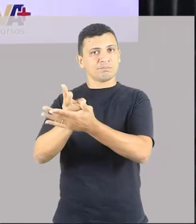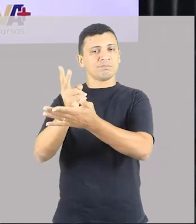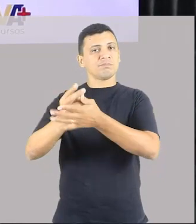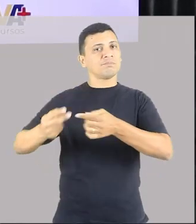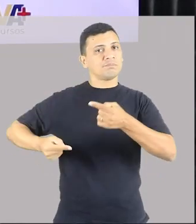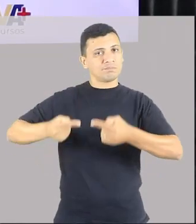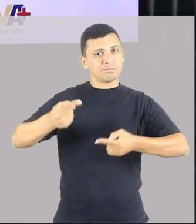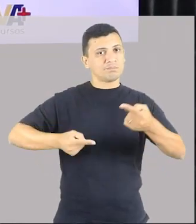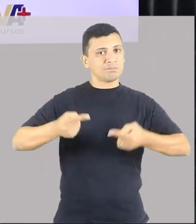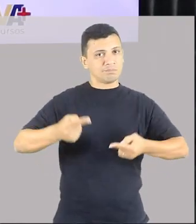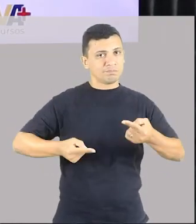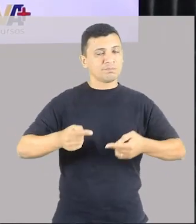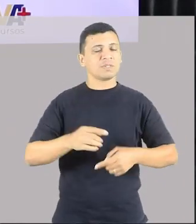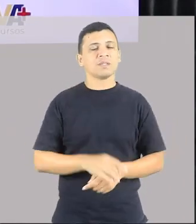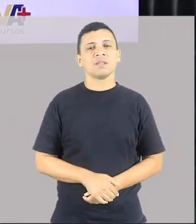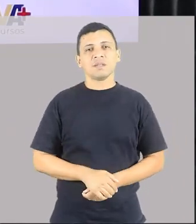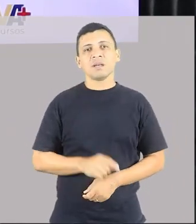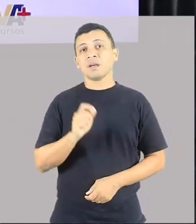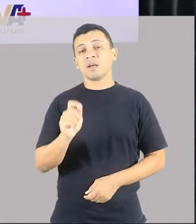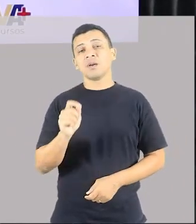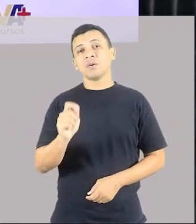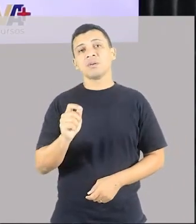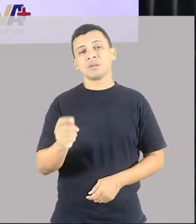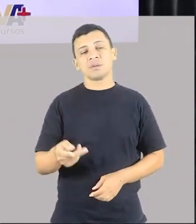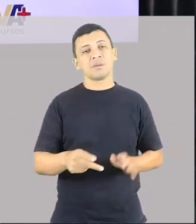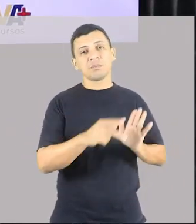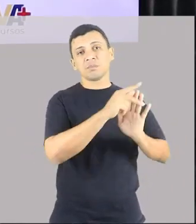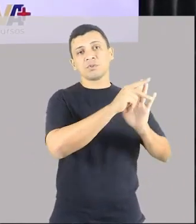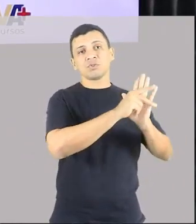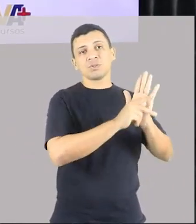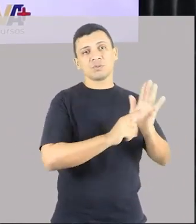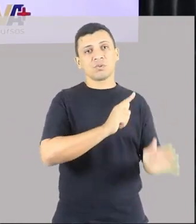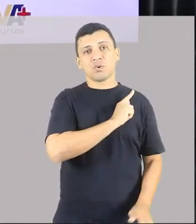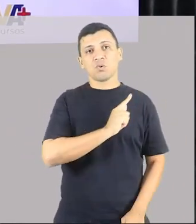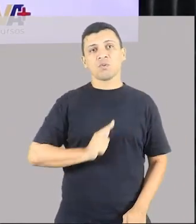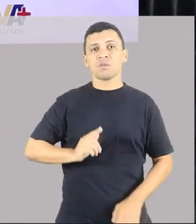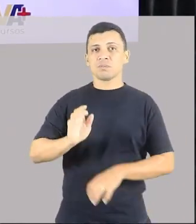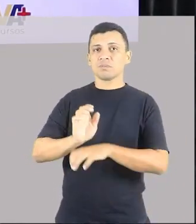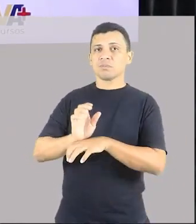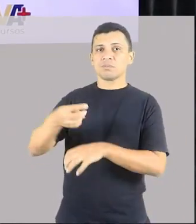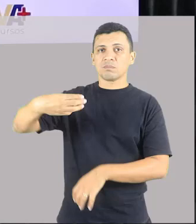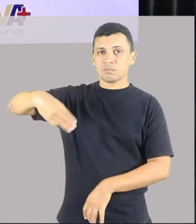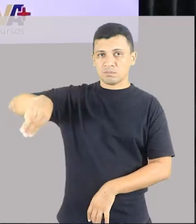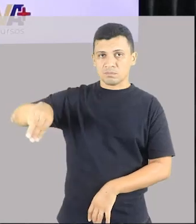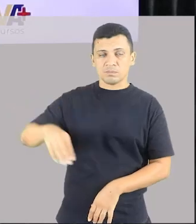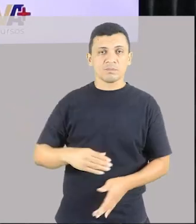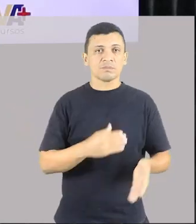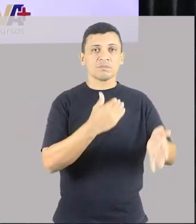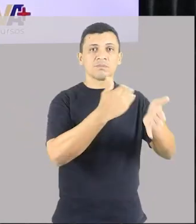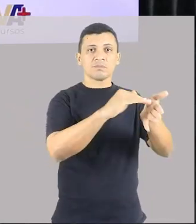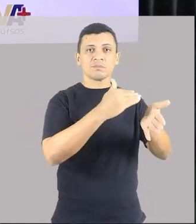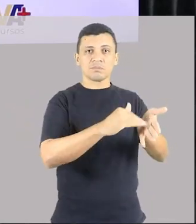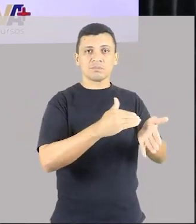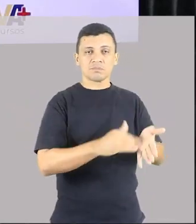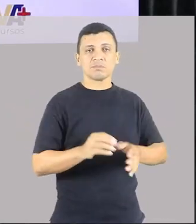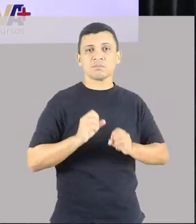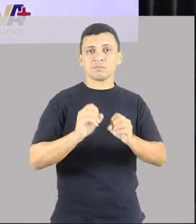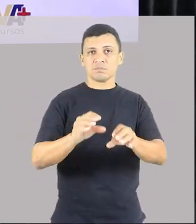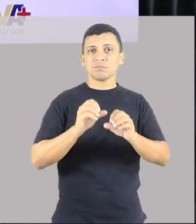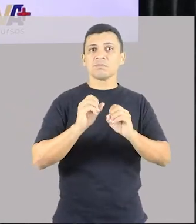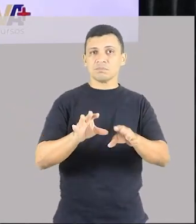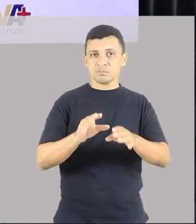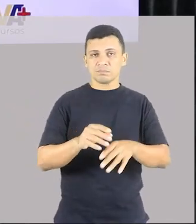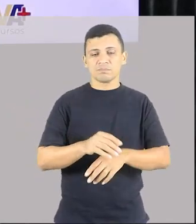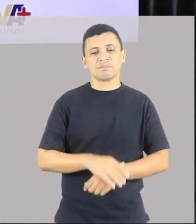Direito Administrativo. Lembrando que essa é uma iniciativa do Governo do Estado do Maranhão, que por meio da Secretaria de Educação do Estado,